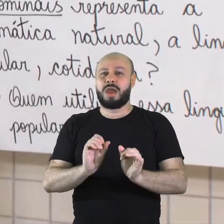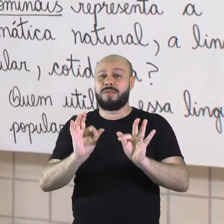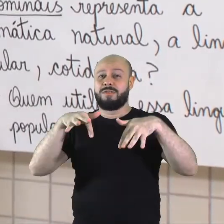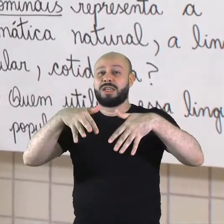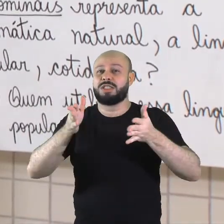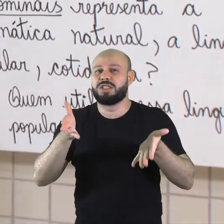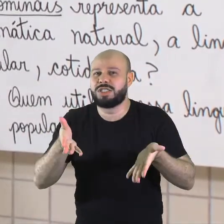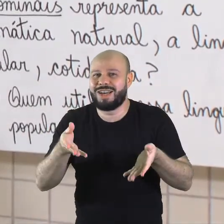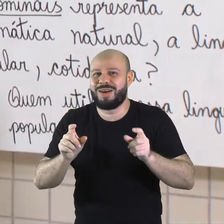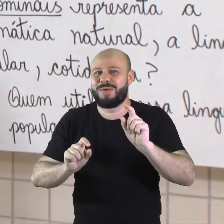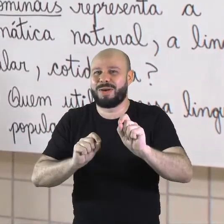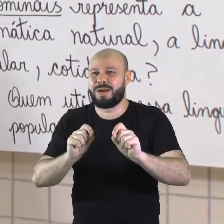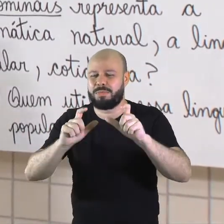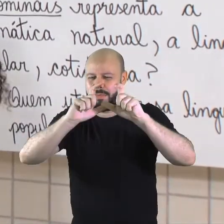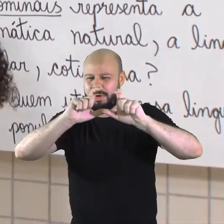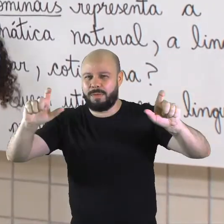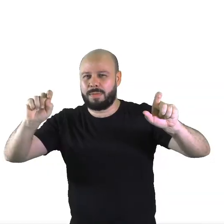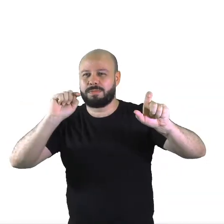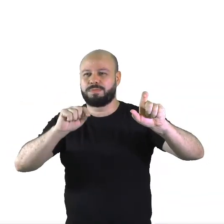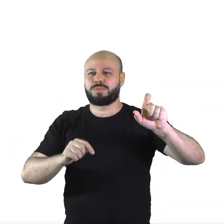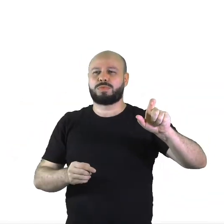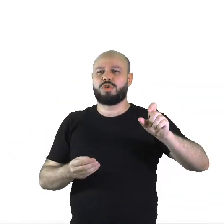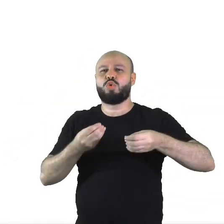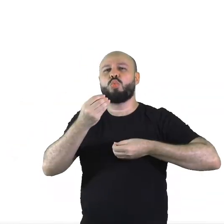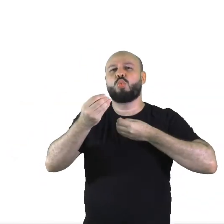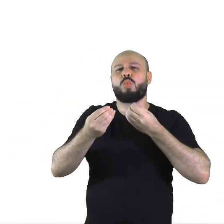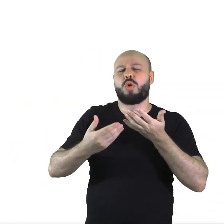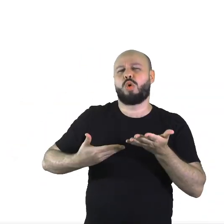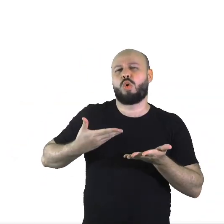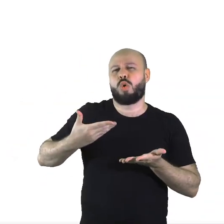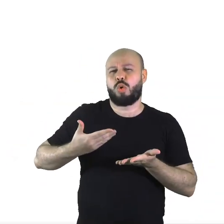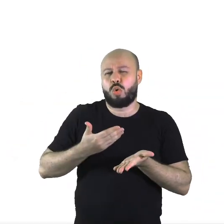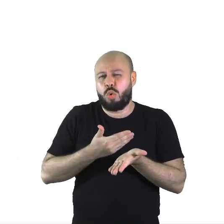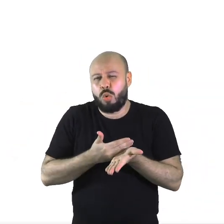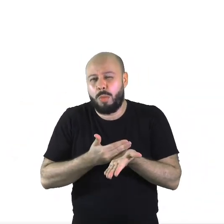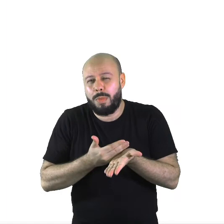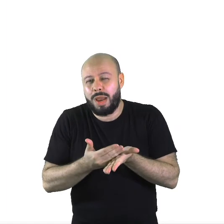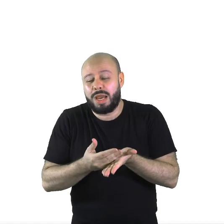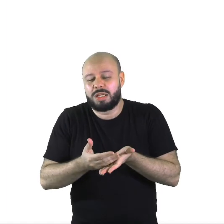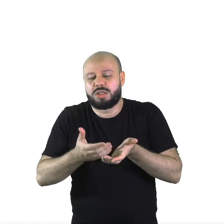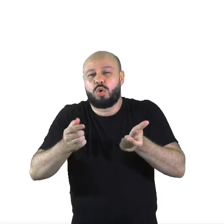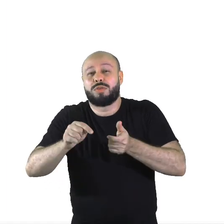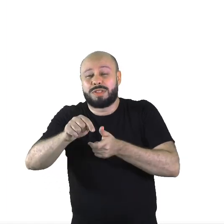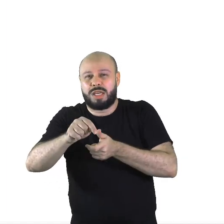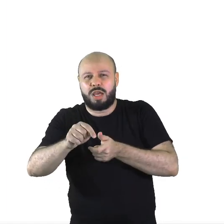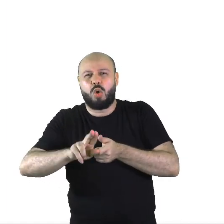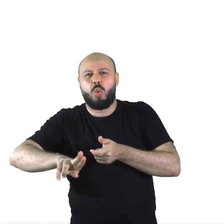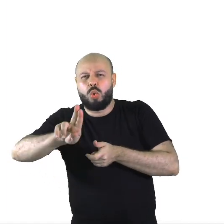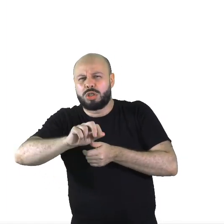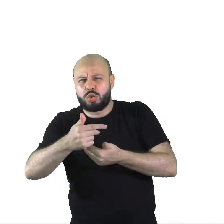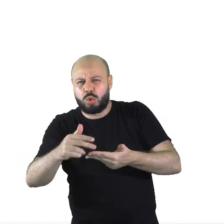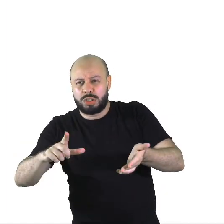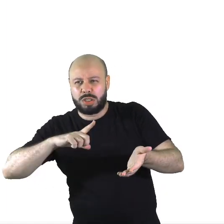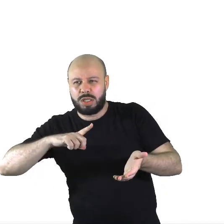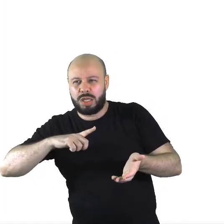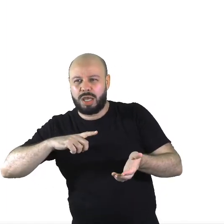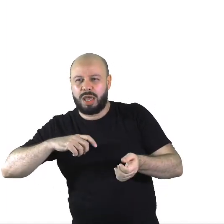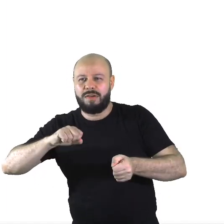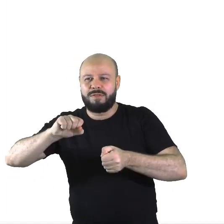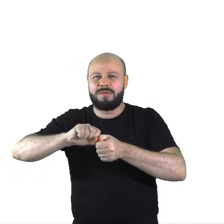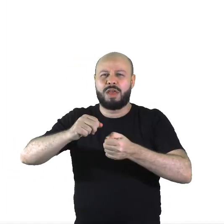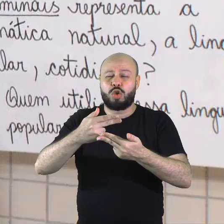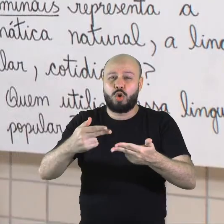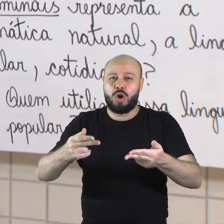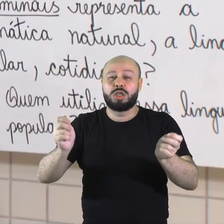finalizar, vamos ficar com essa frase. Comece de onde você está, use o que você tiver e faça o que